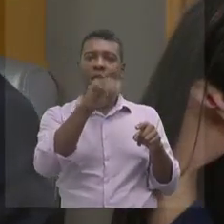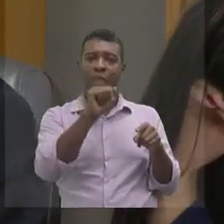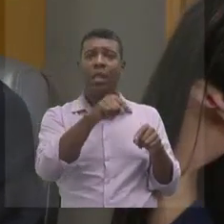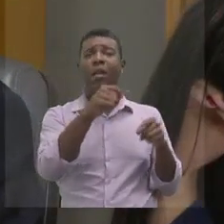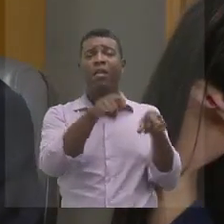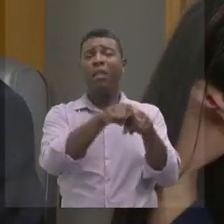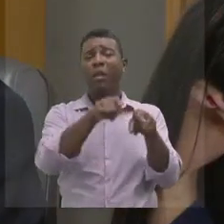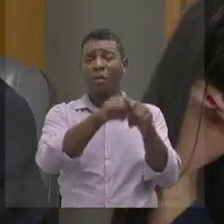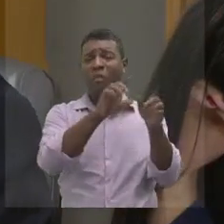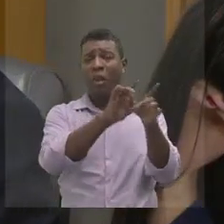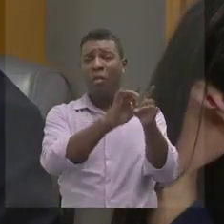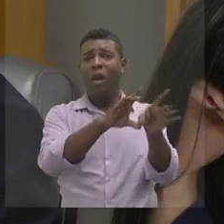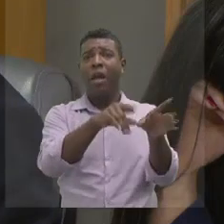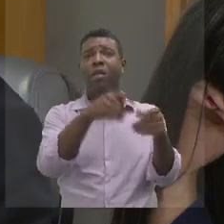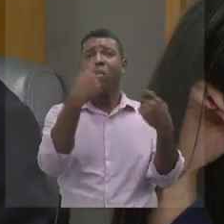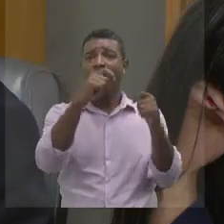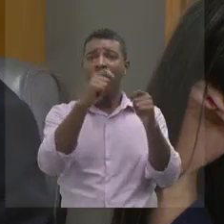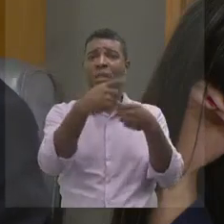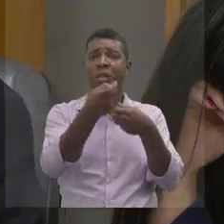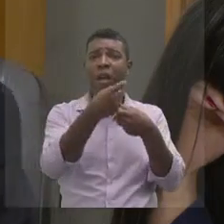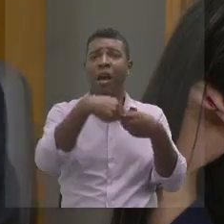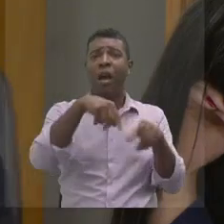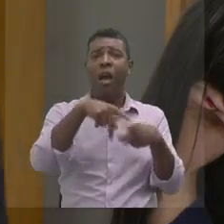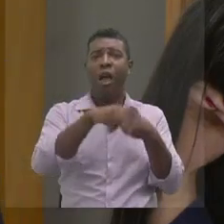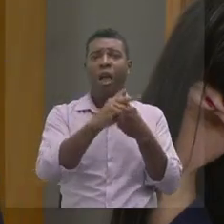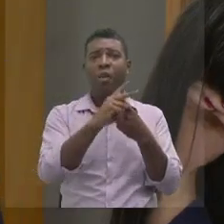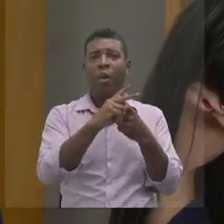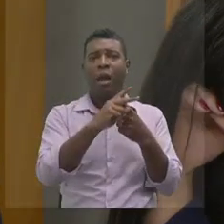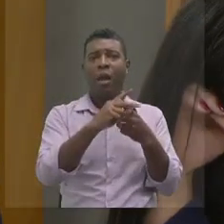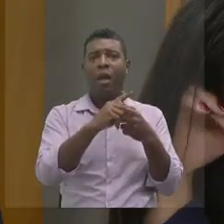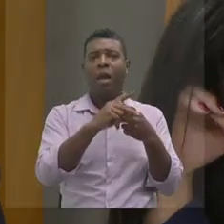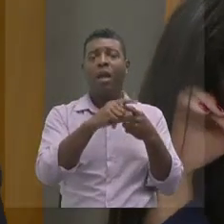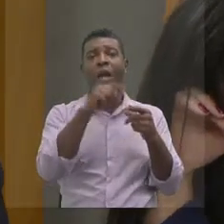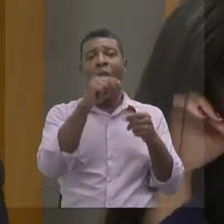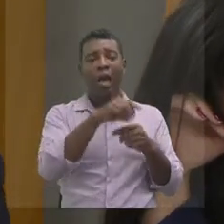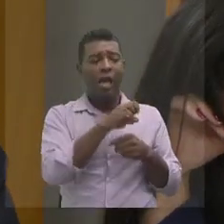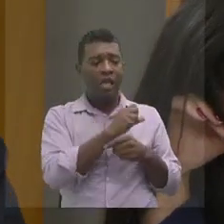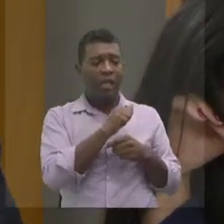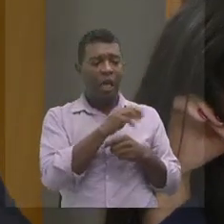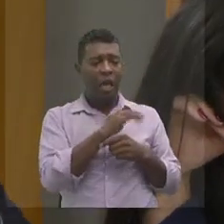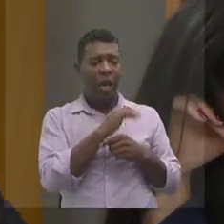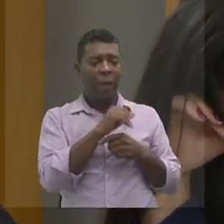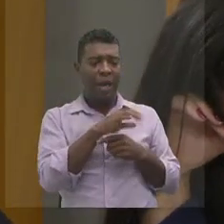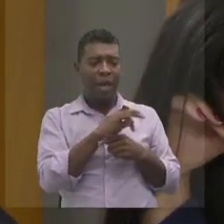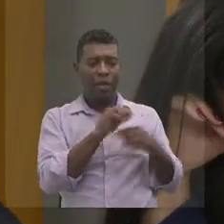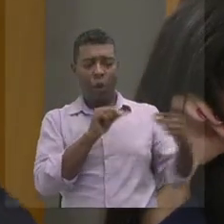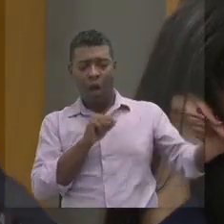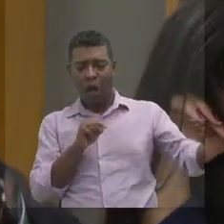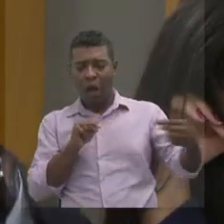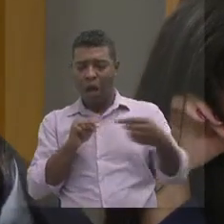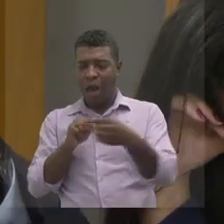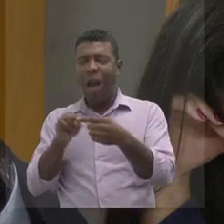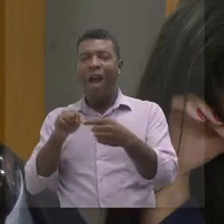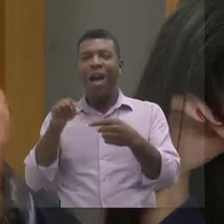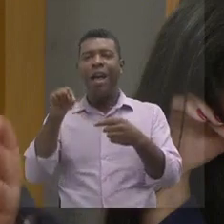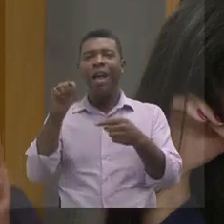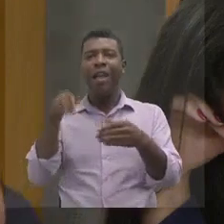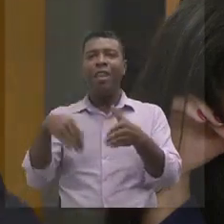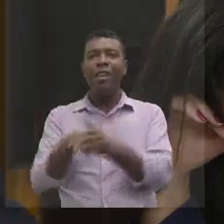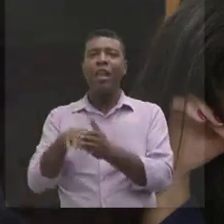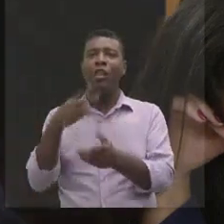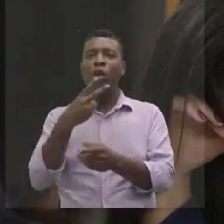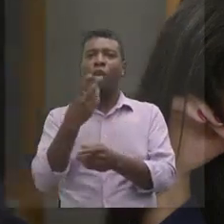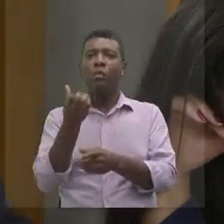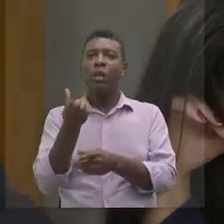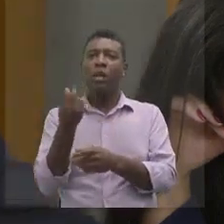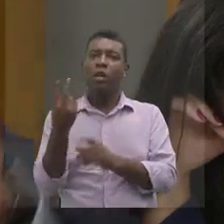dessa dessa recuperação MG 190 que liga essa caneta 262 eu tô vendo aqui a rubinha vereadora lá